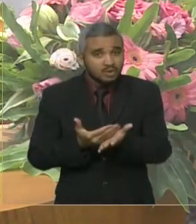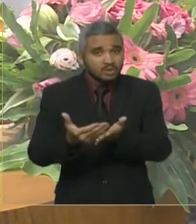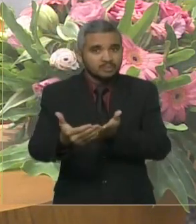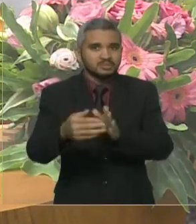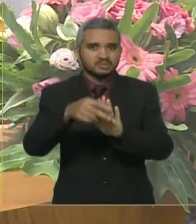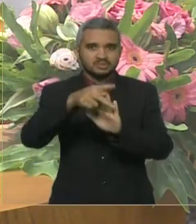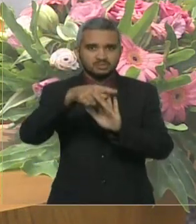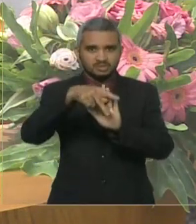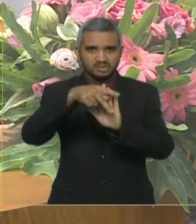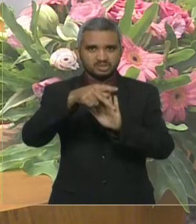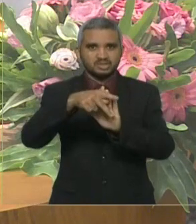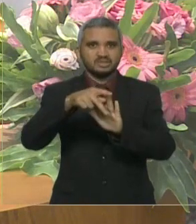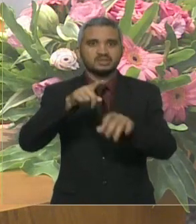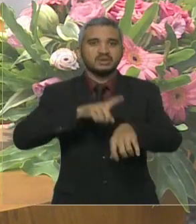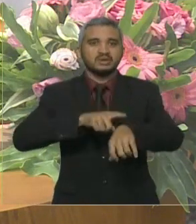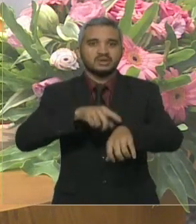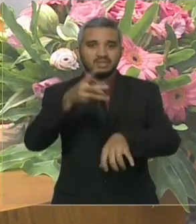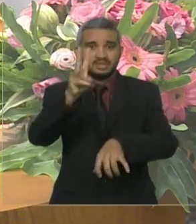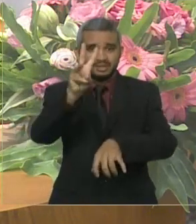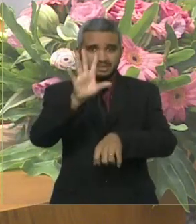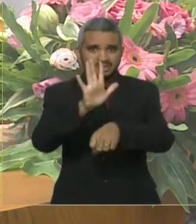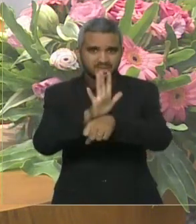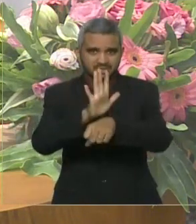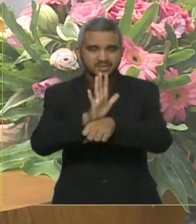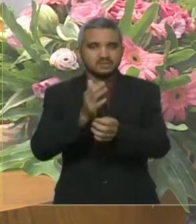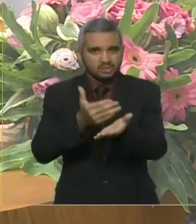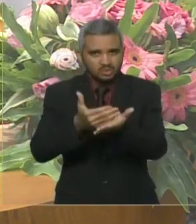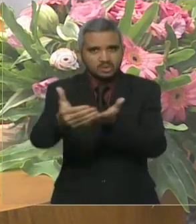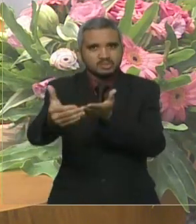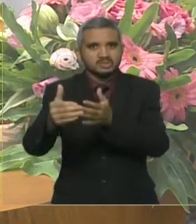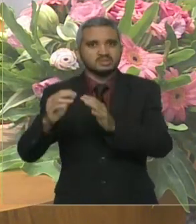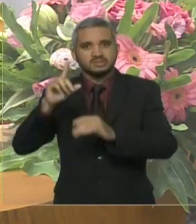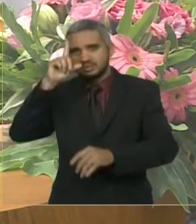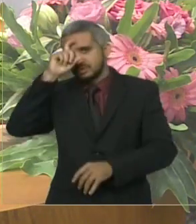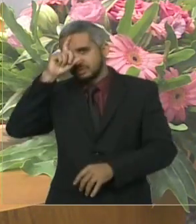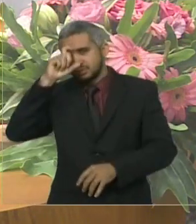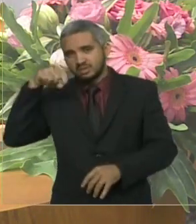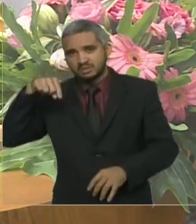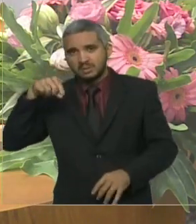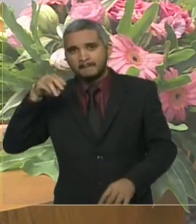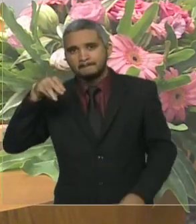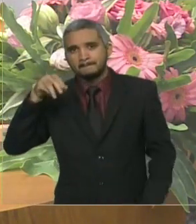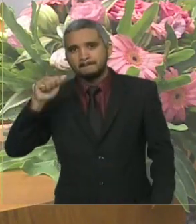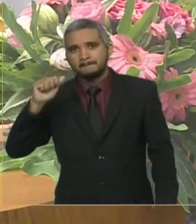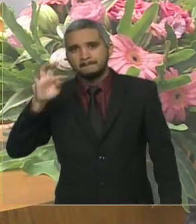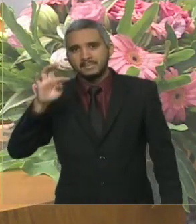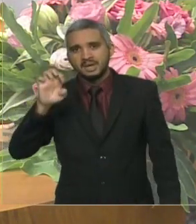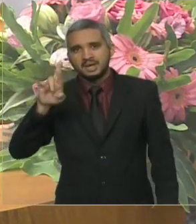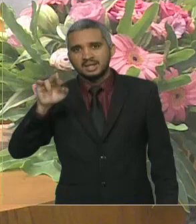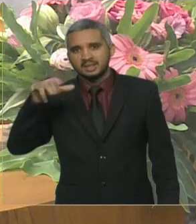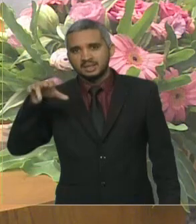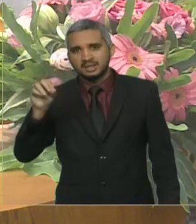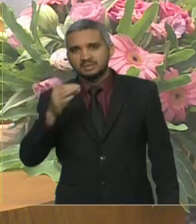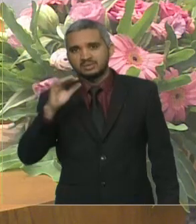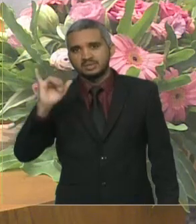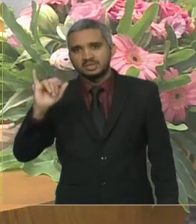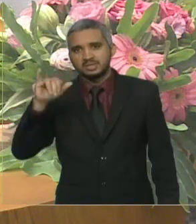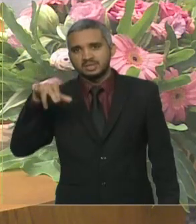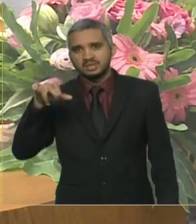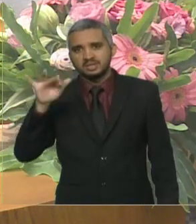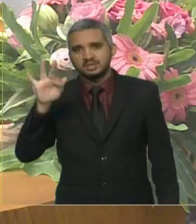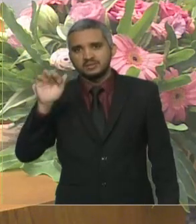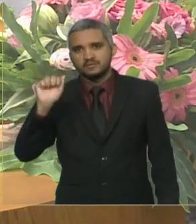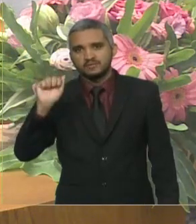lá também às 15 horas no Hospital Materno Infantil. Às 16:30,